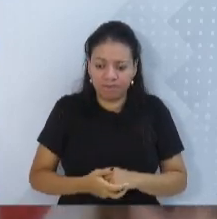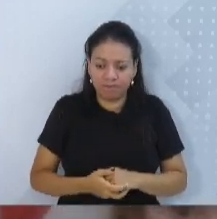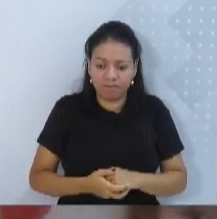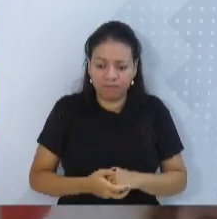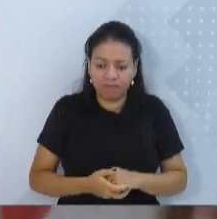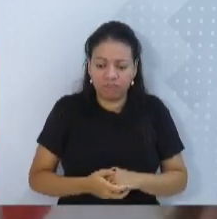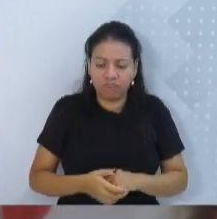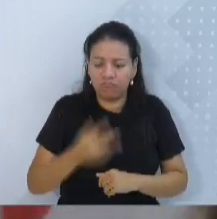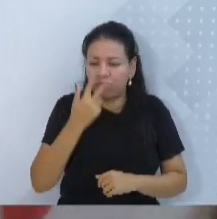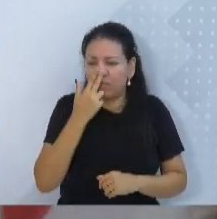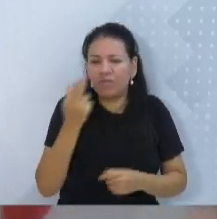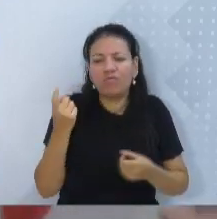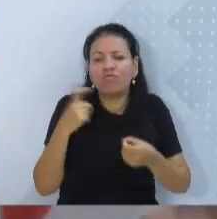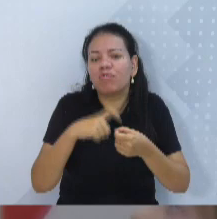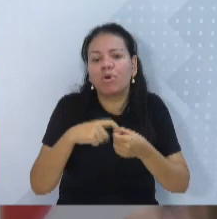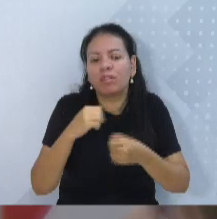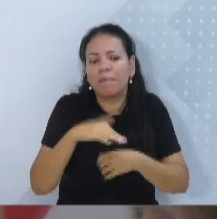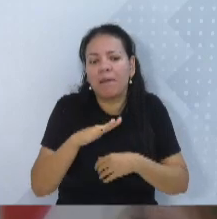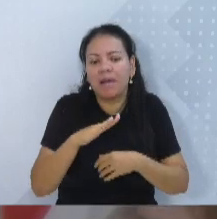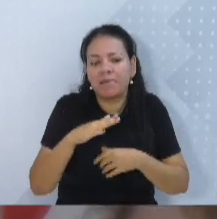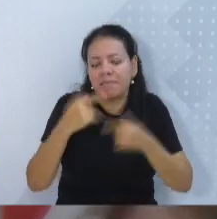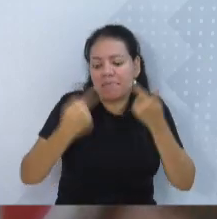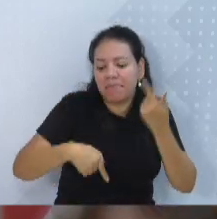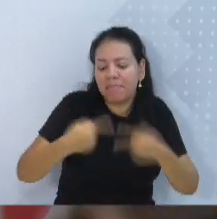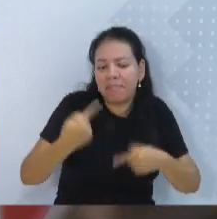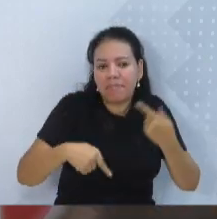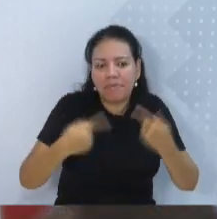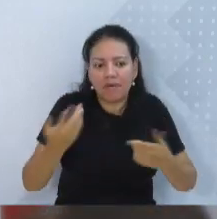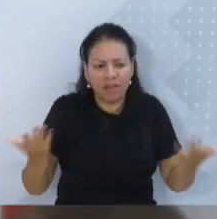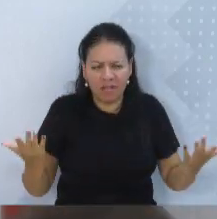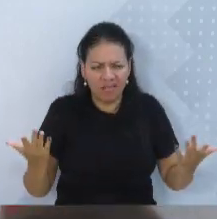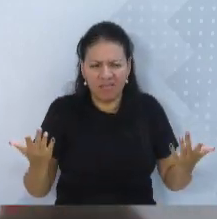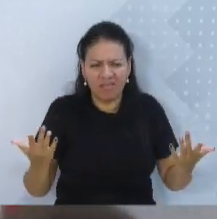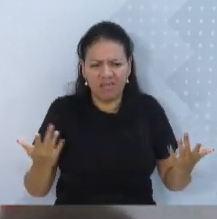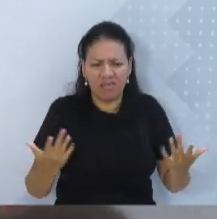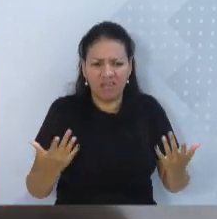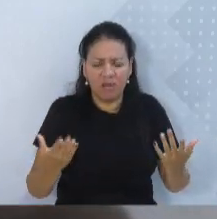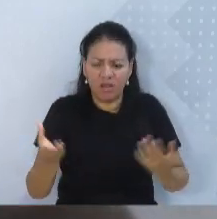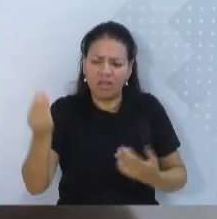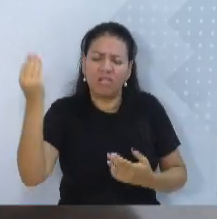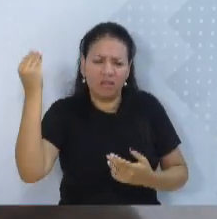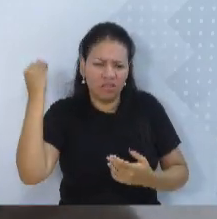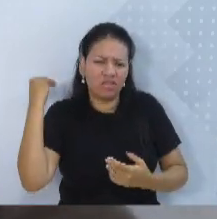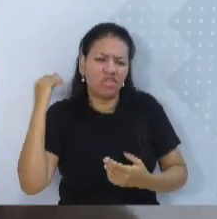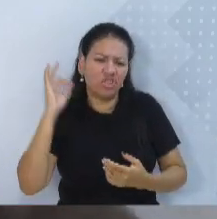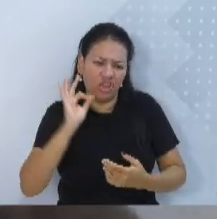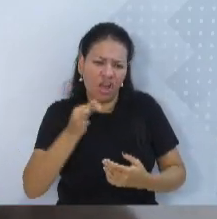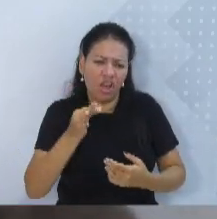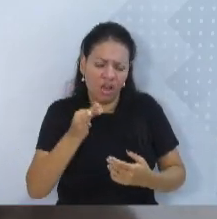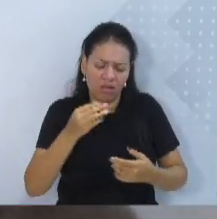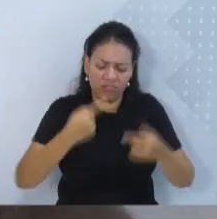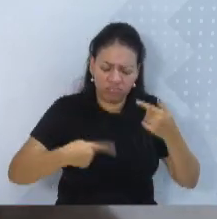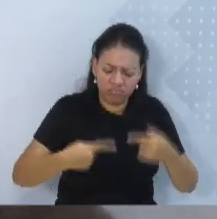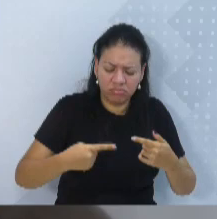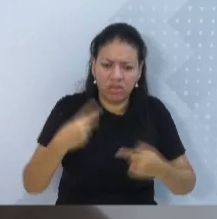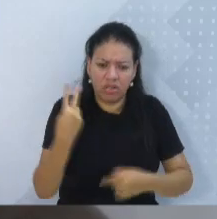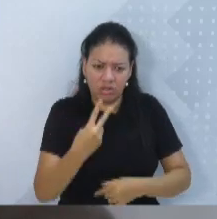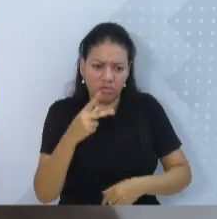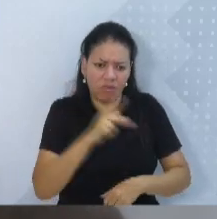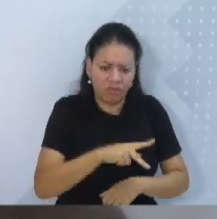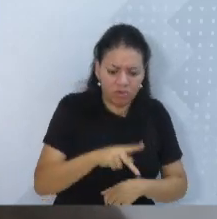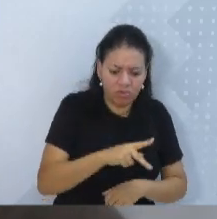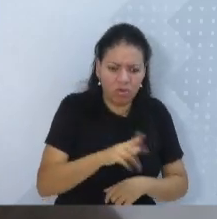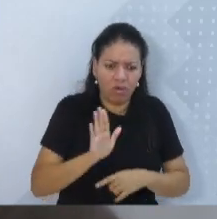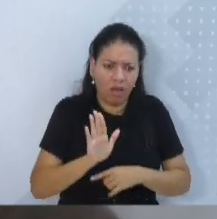voltemos mais para essa discussão há muito tempo a gente discutiu o segundo professor que tenha que ser